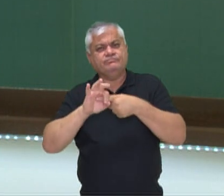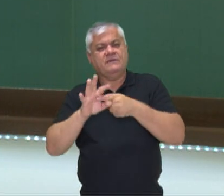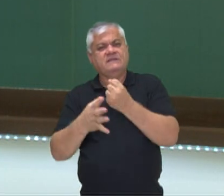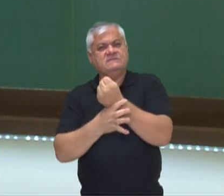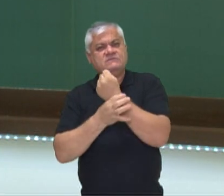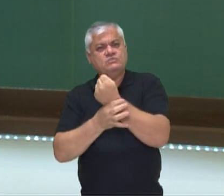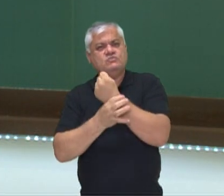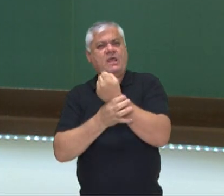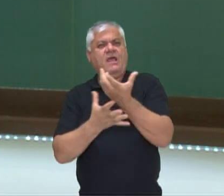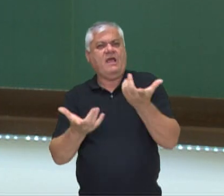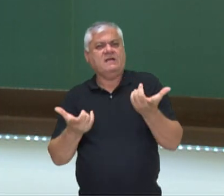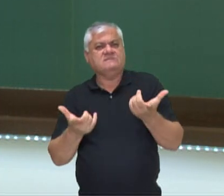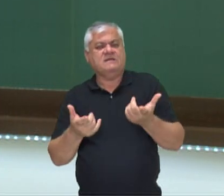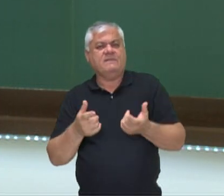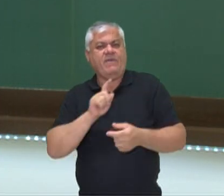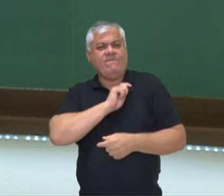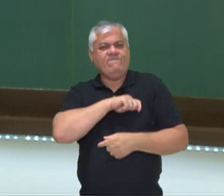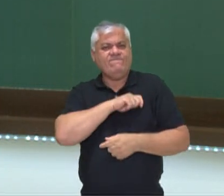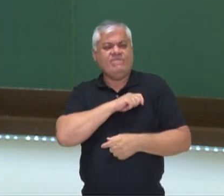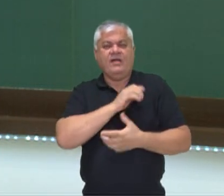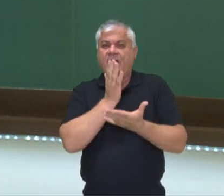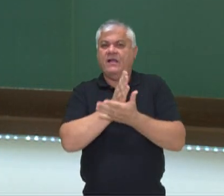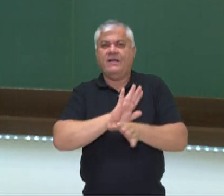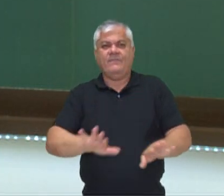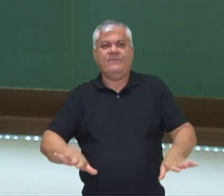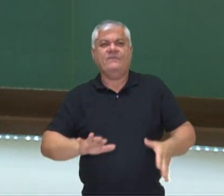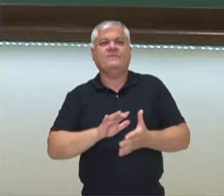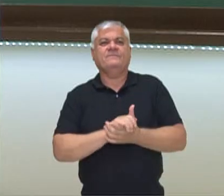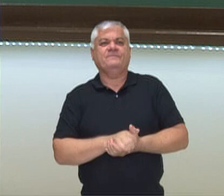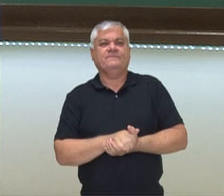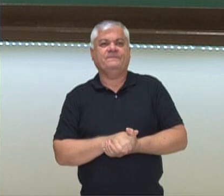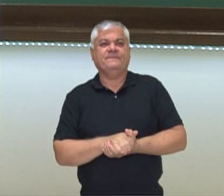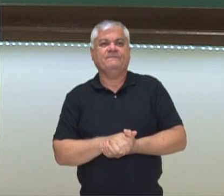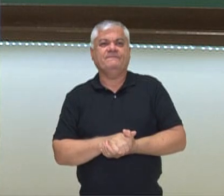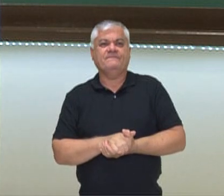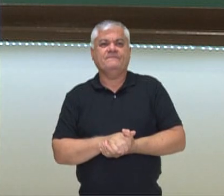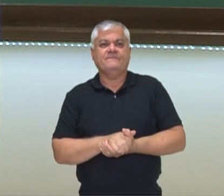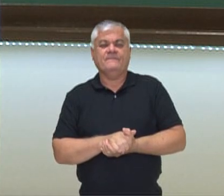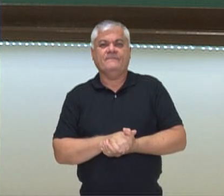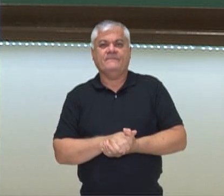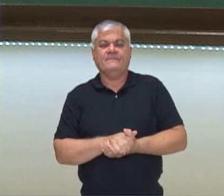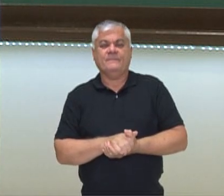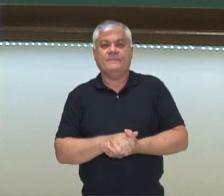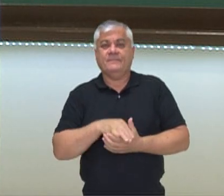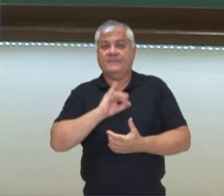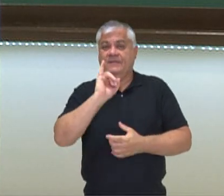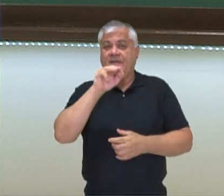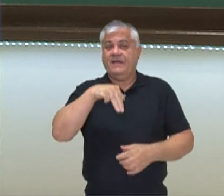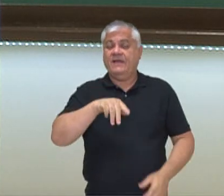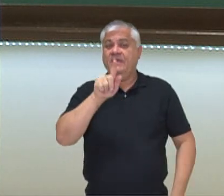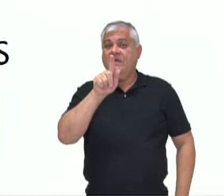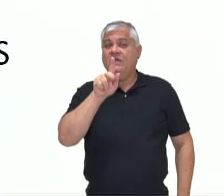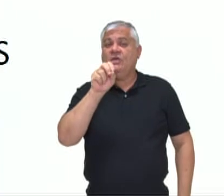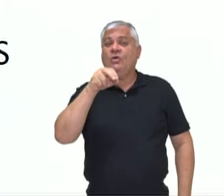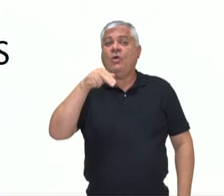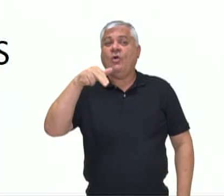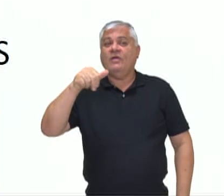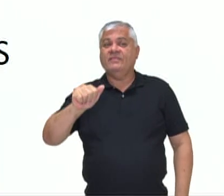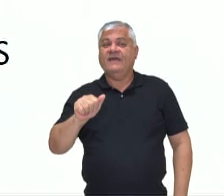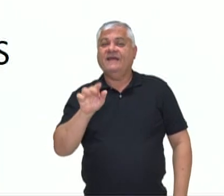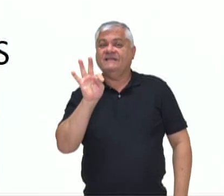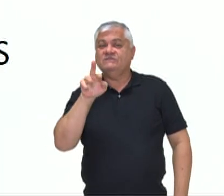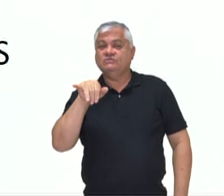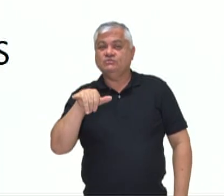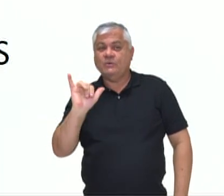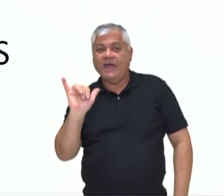de ficarem fazendo pegadinha. Você também já deve ter visto isso em filme. I'm gonna try to get you textbooks from